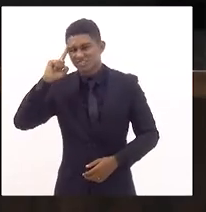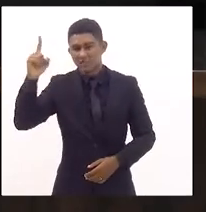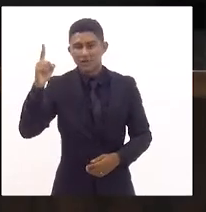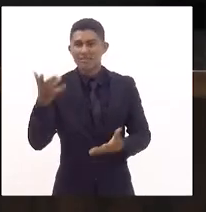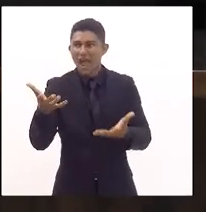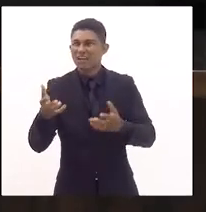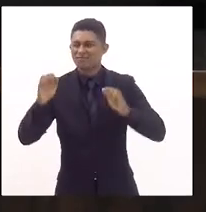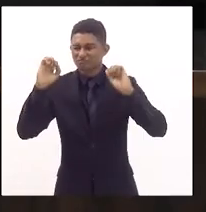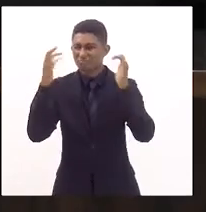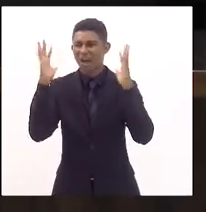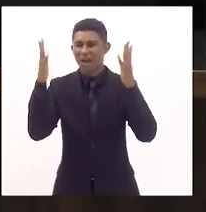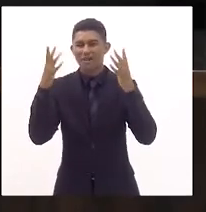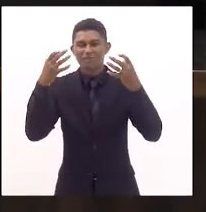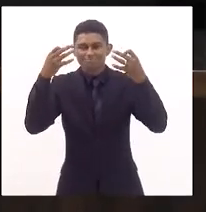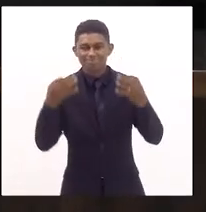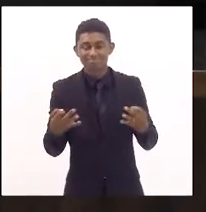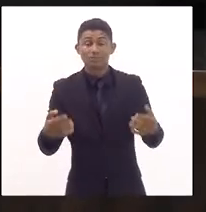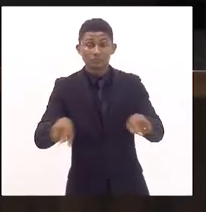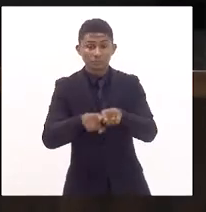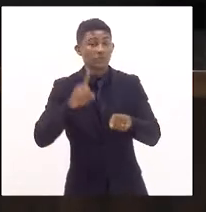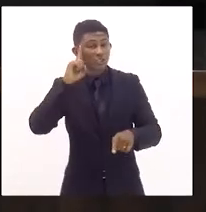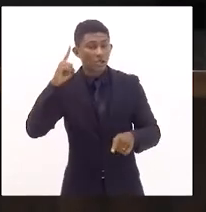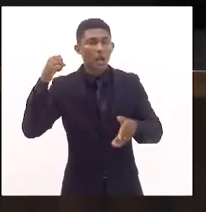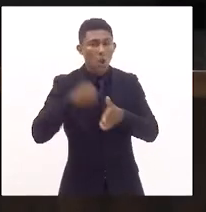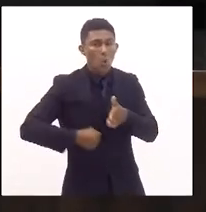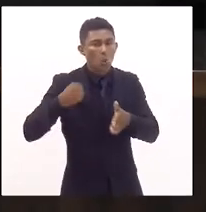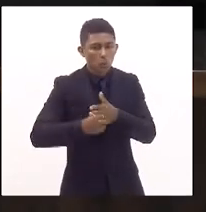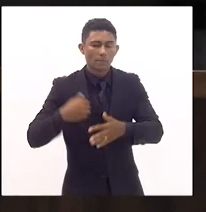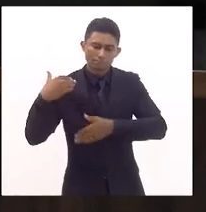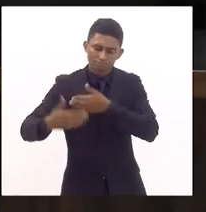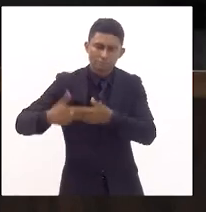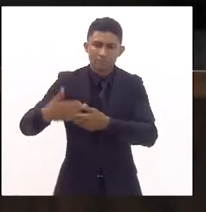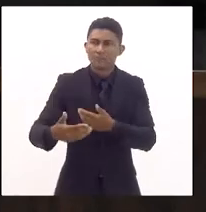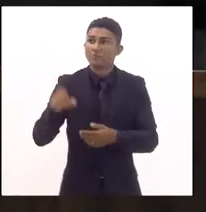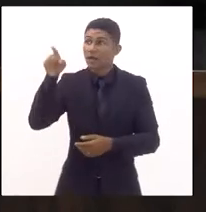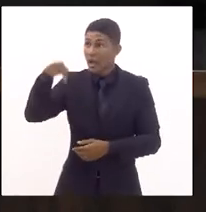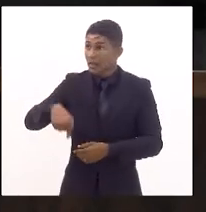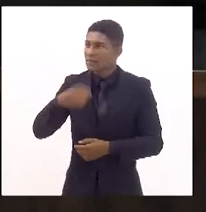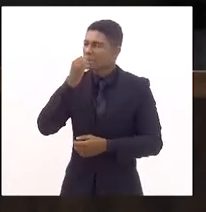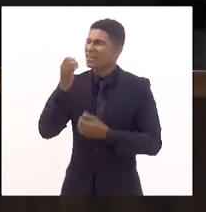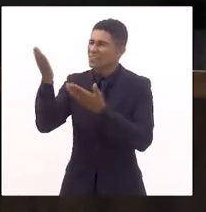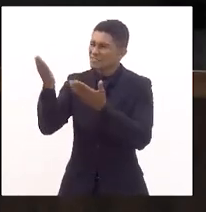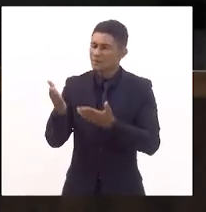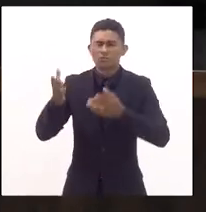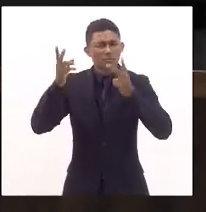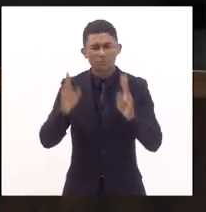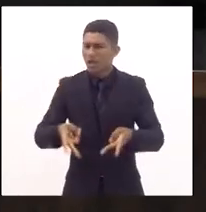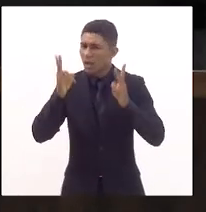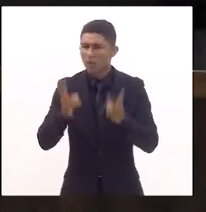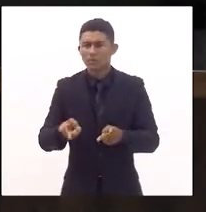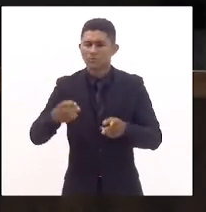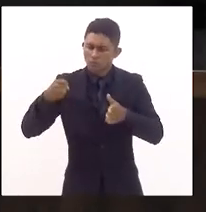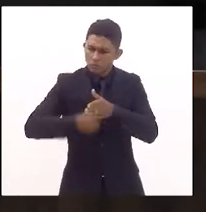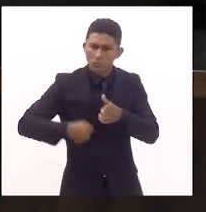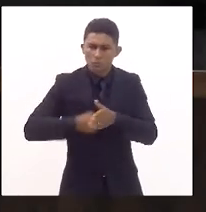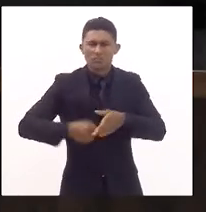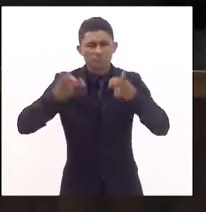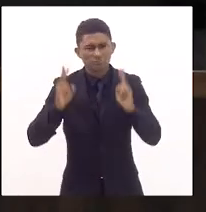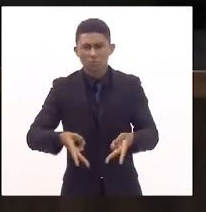de celebração e um dia de luta contínua. Então, vocês são muito bem-vindos e bem-vindas aqui, e que a luta